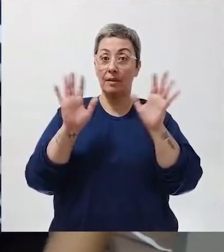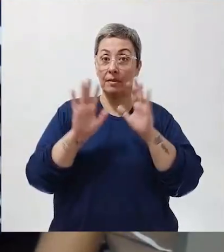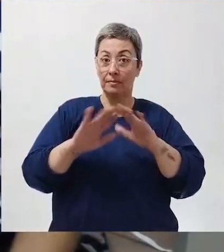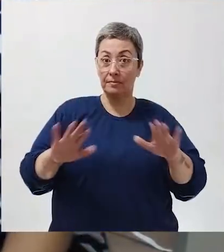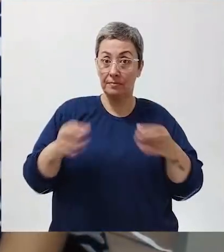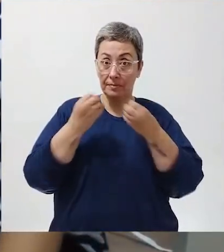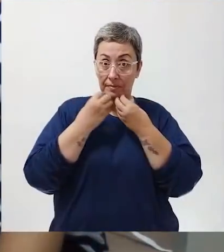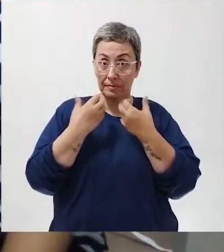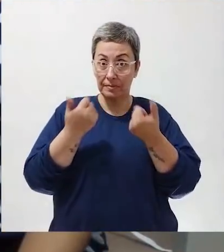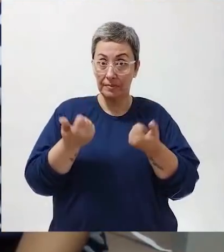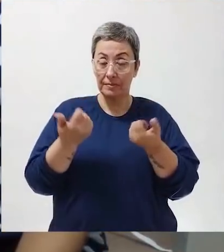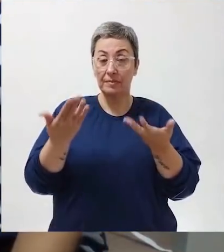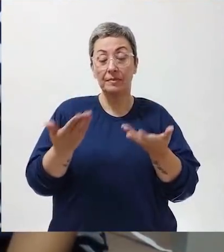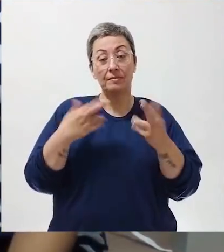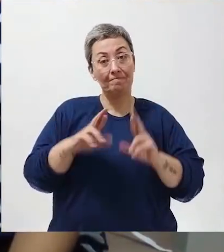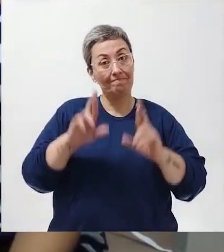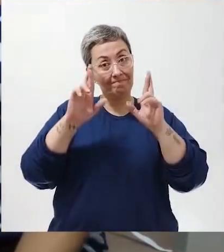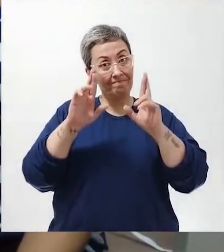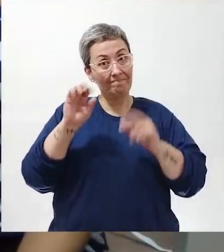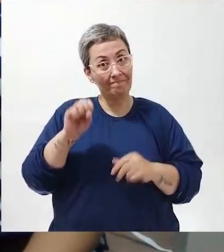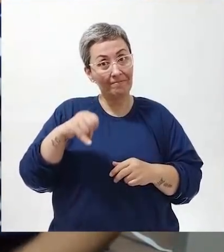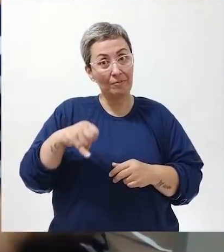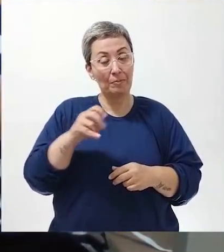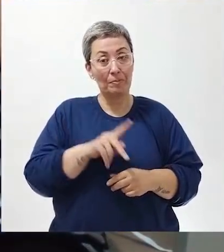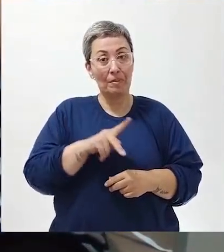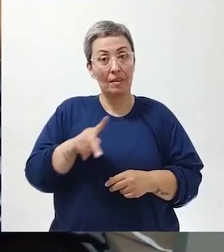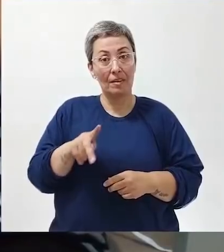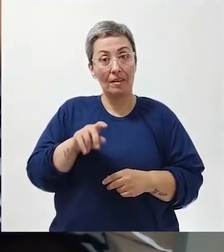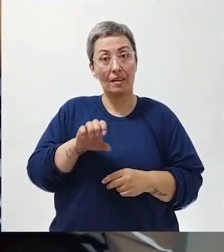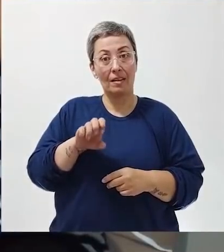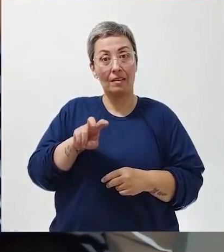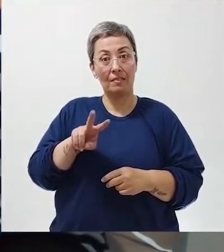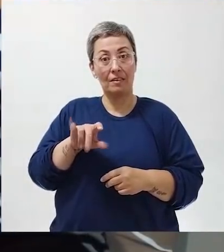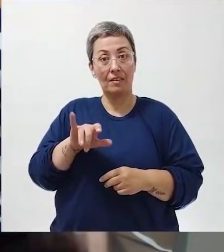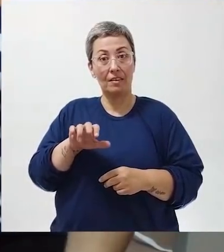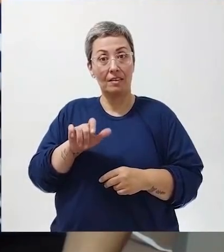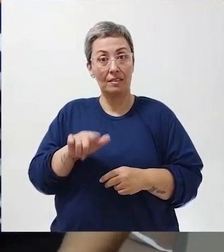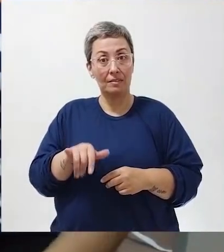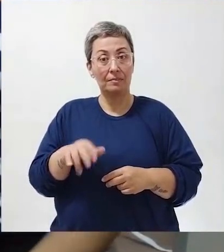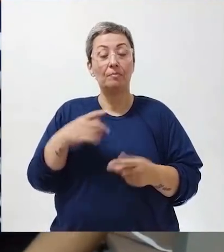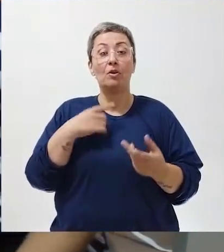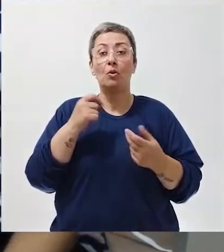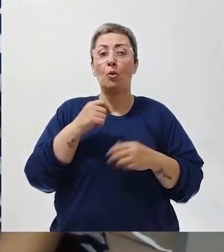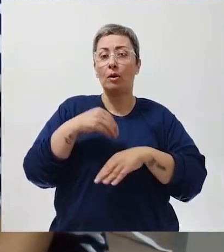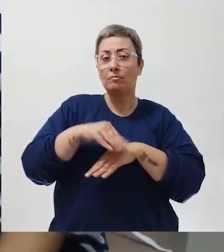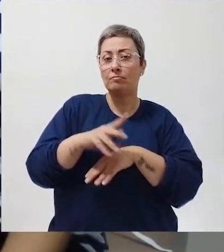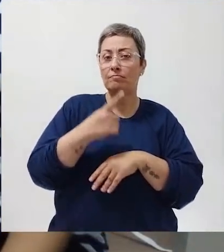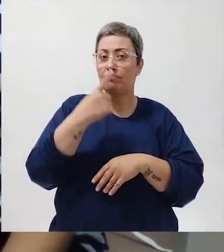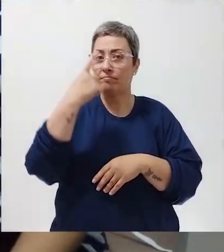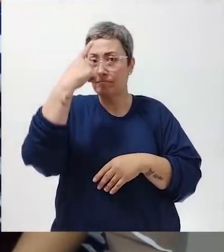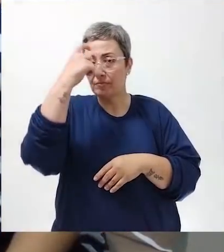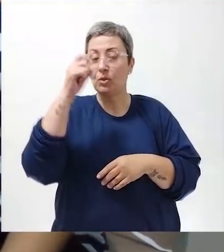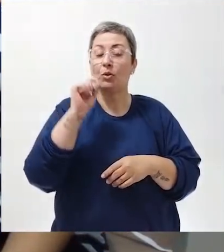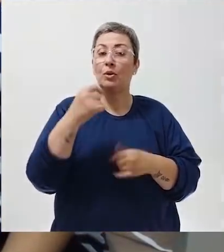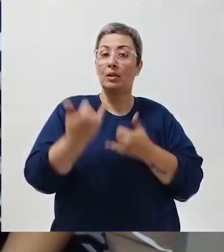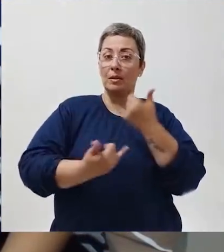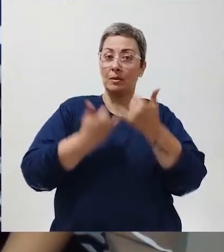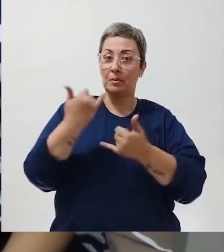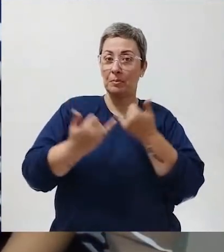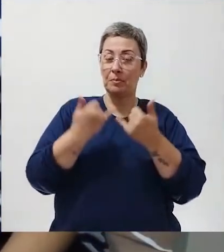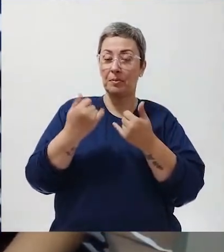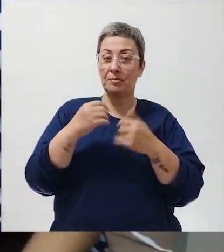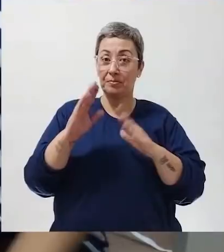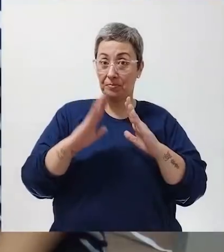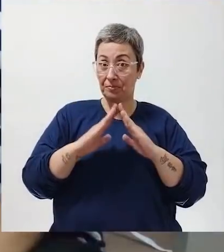Oi crianças, tudo bem com vocês? Eu espero que sim. Eu sou a professora Evelyn e hoje eu vim trazer para vocês uma sugestão de brincadeira bem legal para